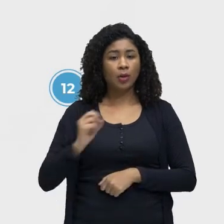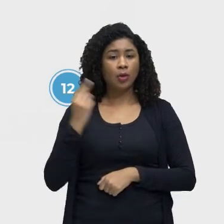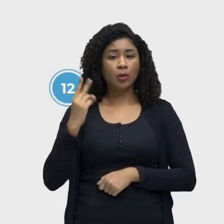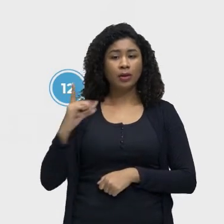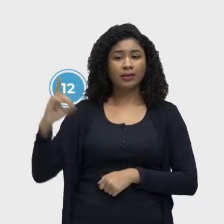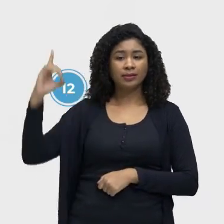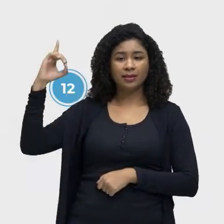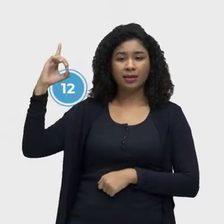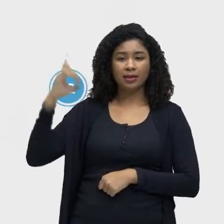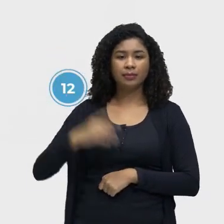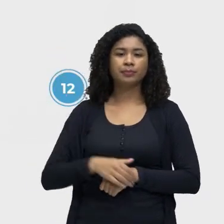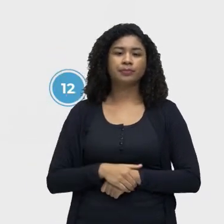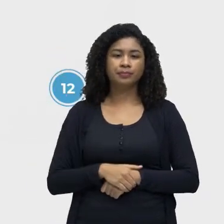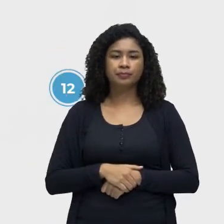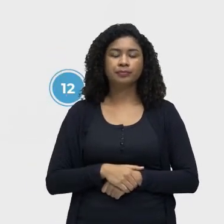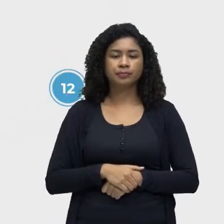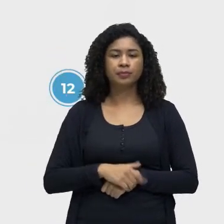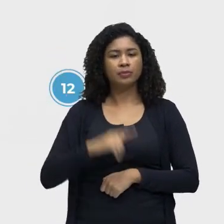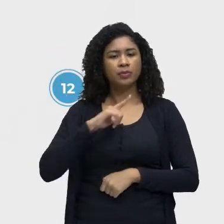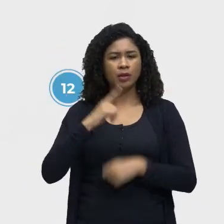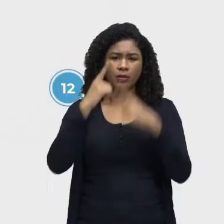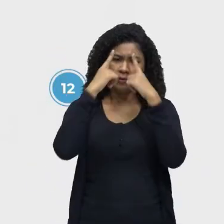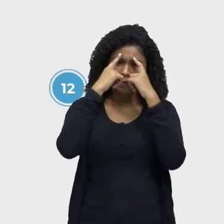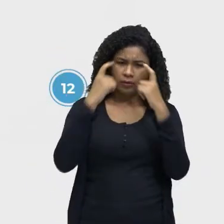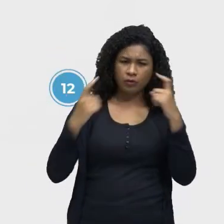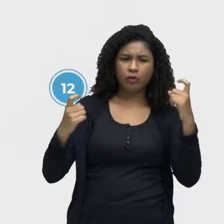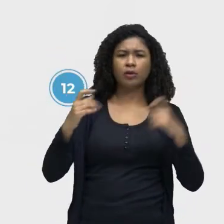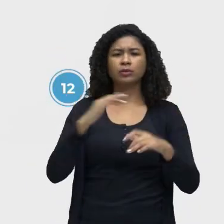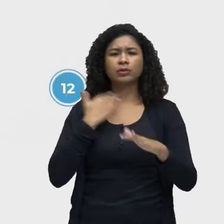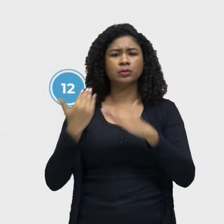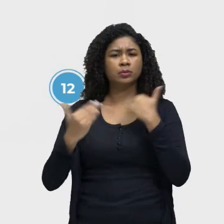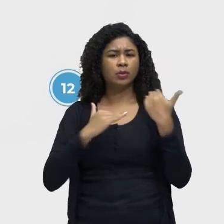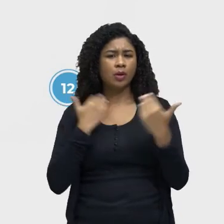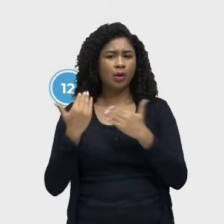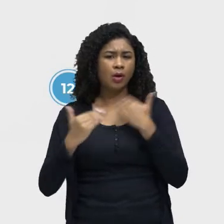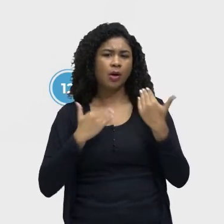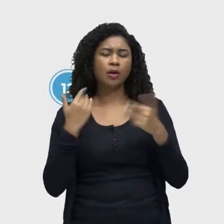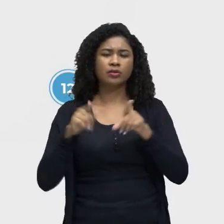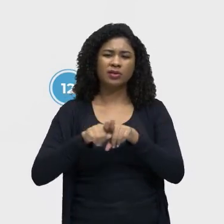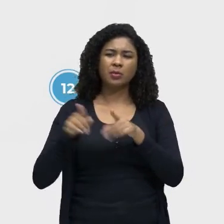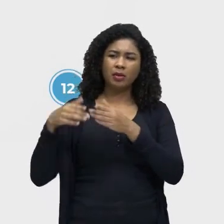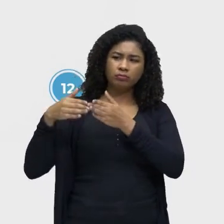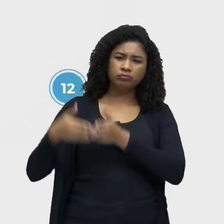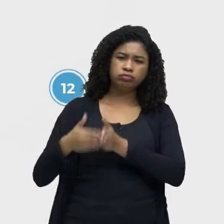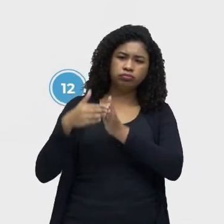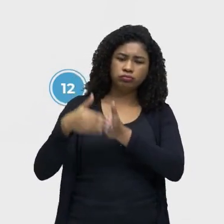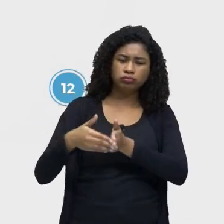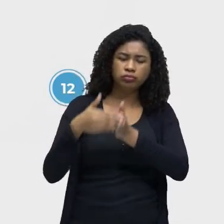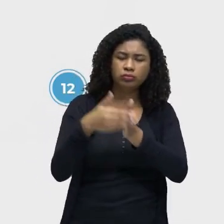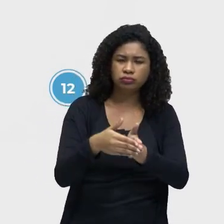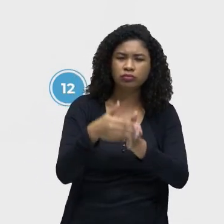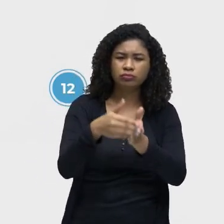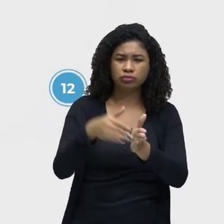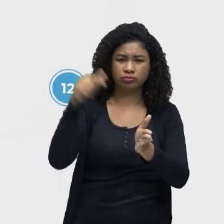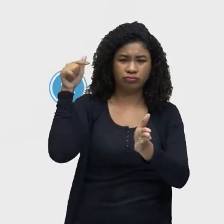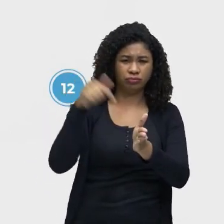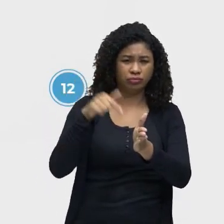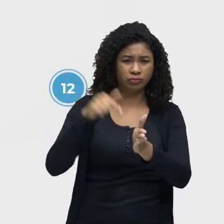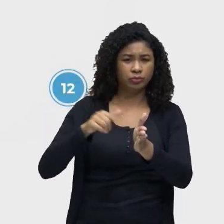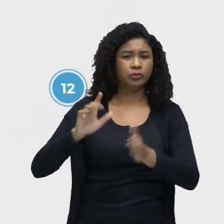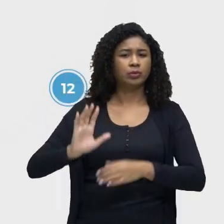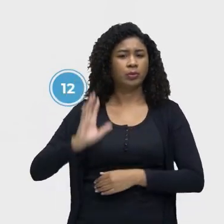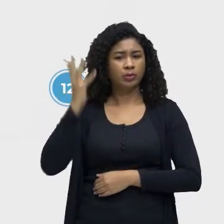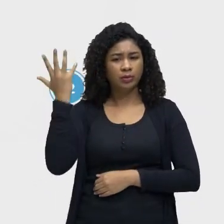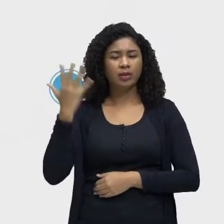D, dentro da Europa está ocorrendo casos de violência e também durante esse trajeto que ocorre dos seus continentes,